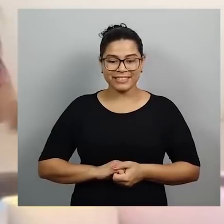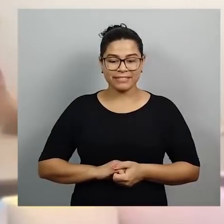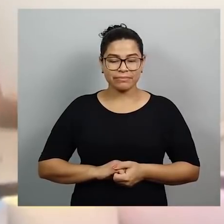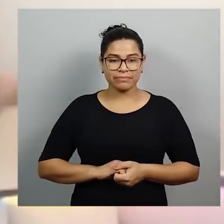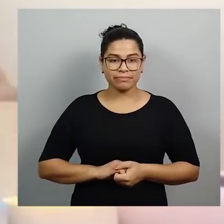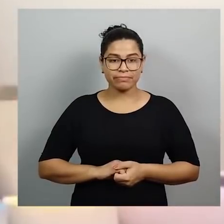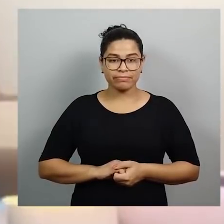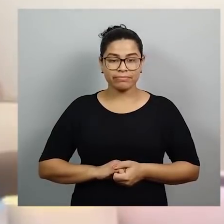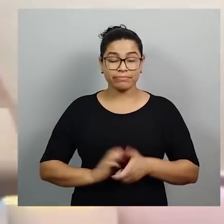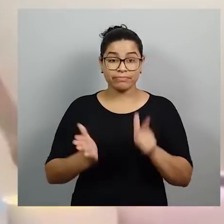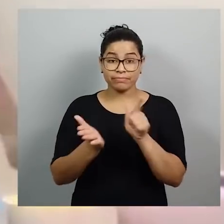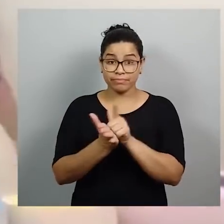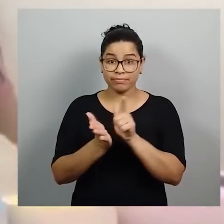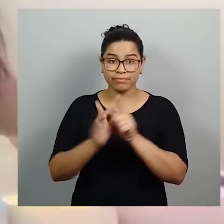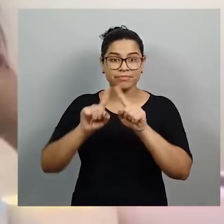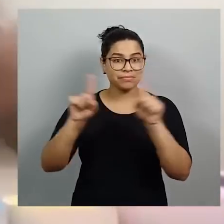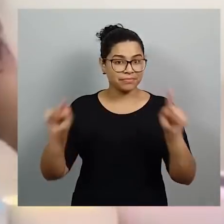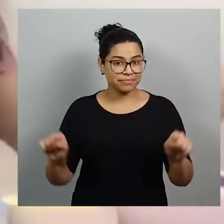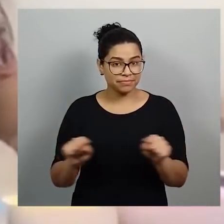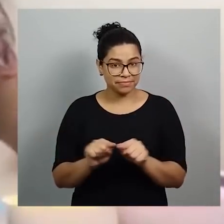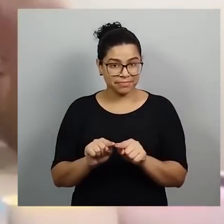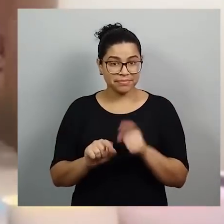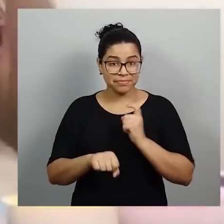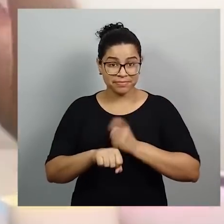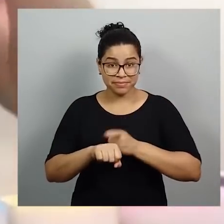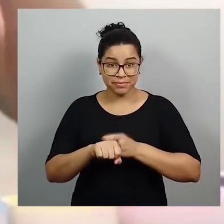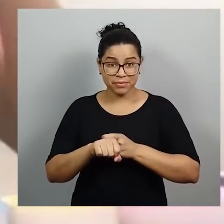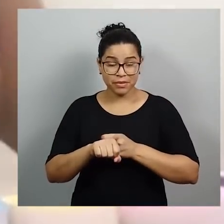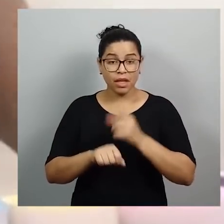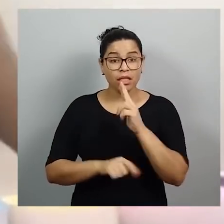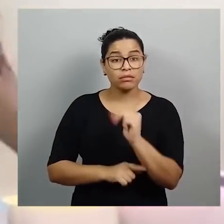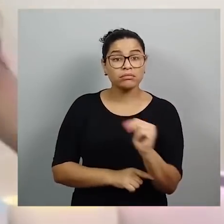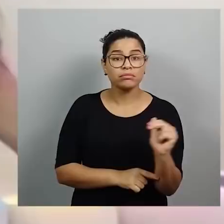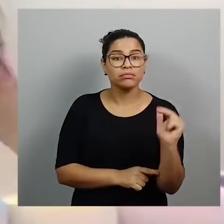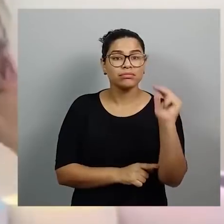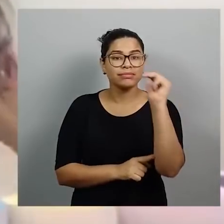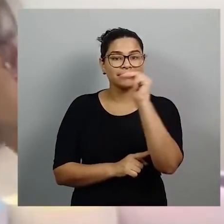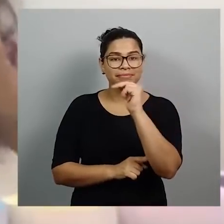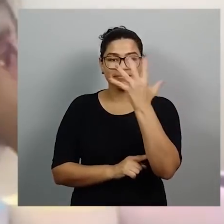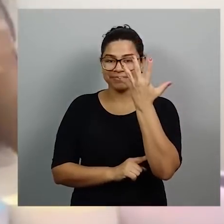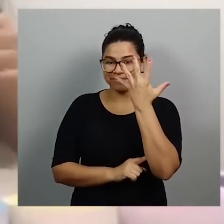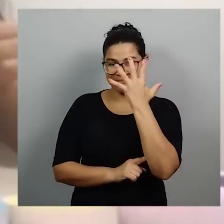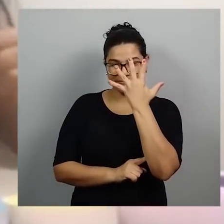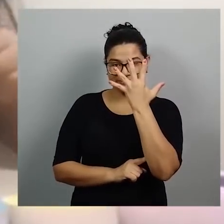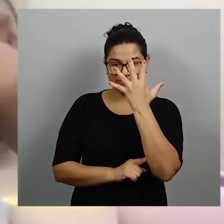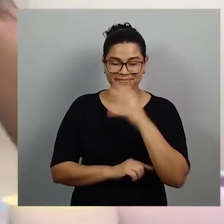Vamos desenhar em nosso papelão uma máscara.